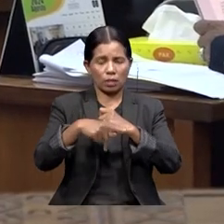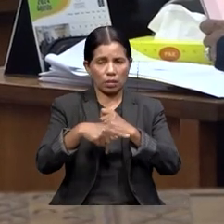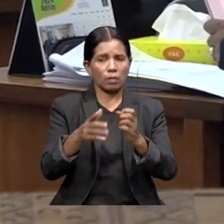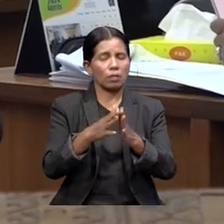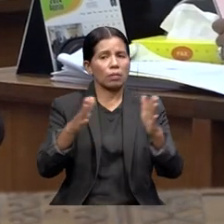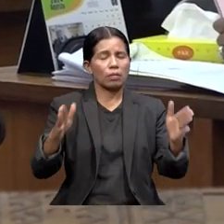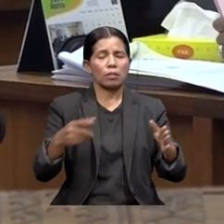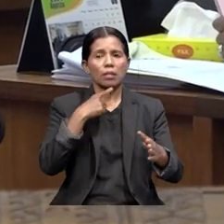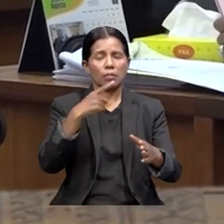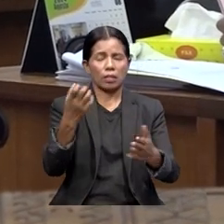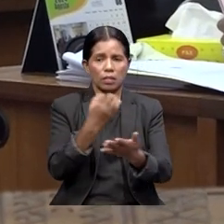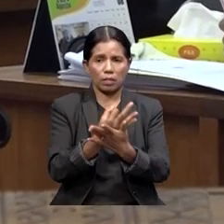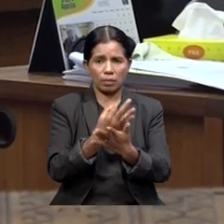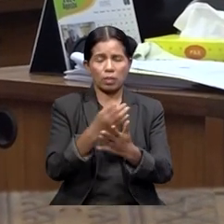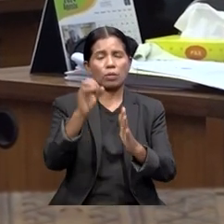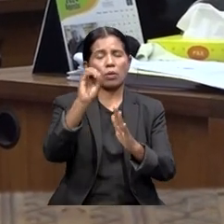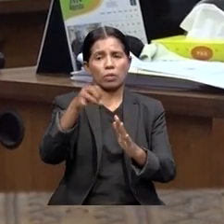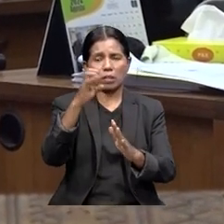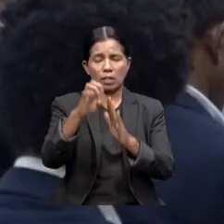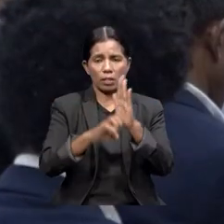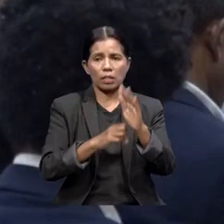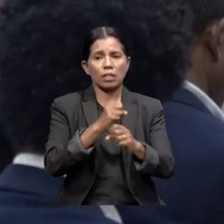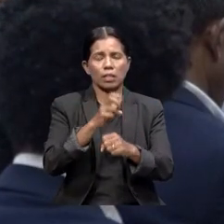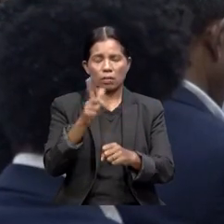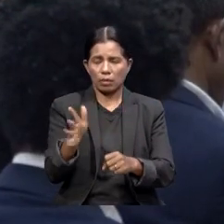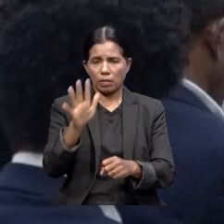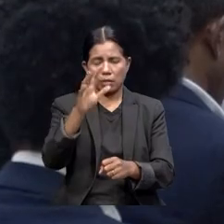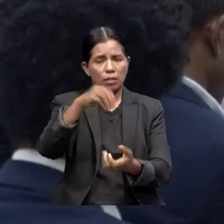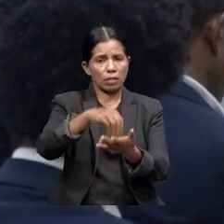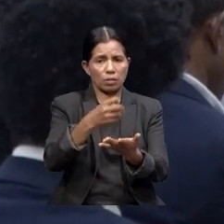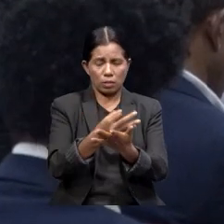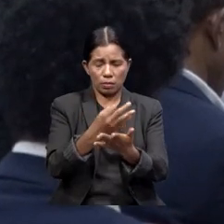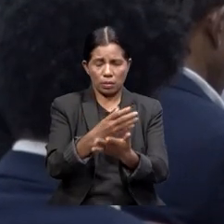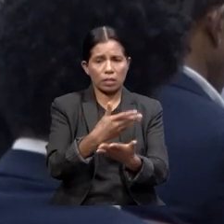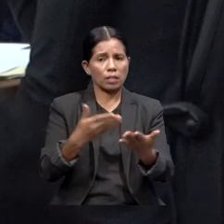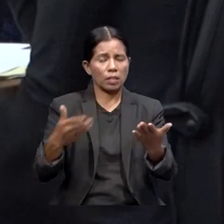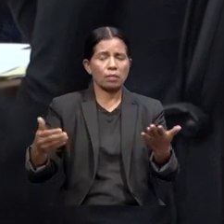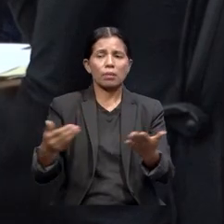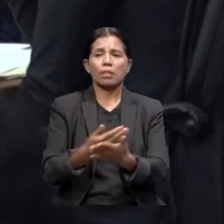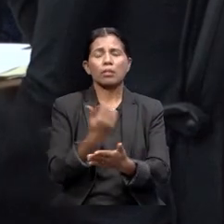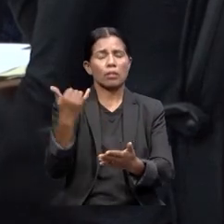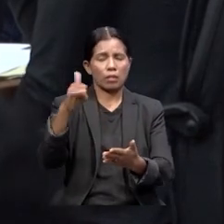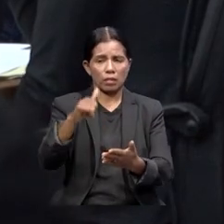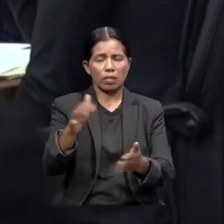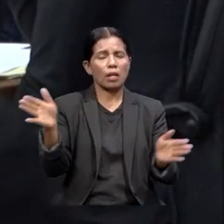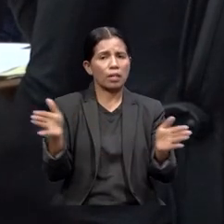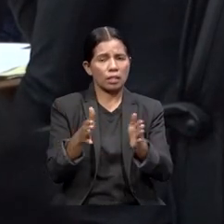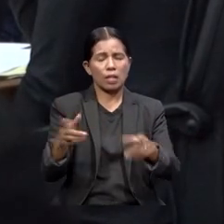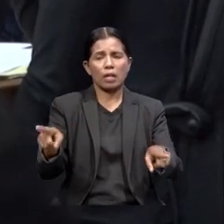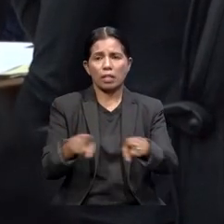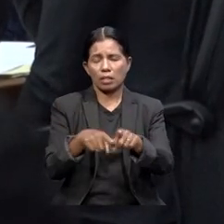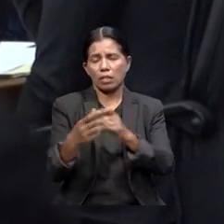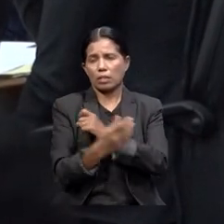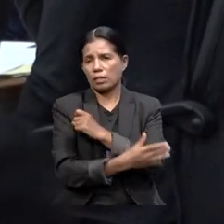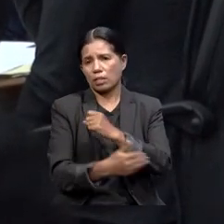questiona orçamento geral do Estado tinham riuroron recém lima tama considera montante nebe aloca ba setor produtivo Sira Kikliu compara ho setor Sira Selutuir deputado